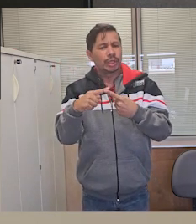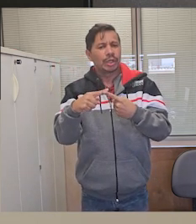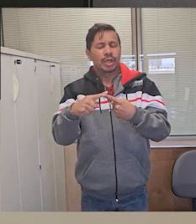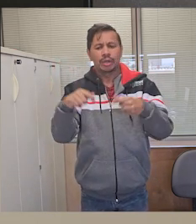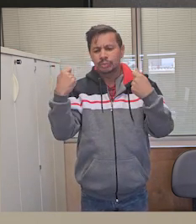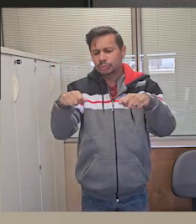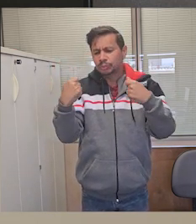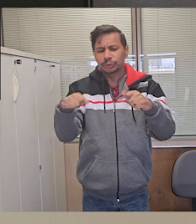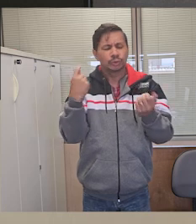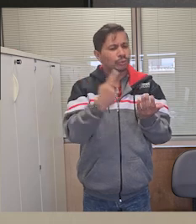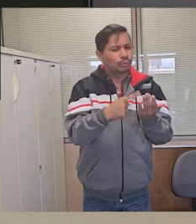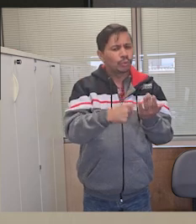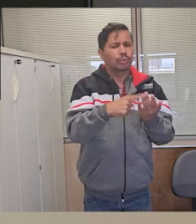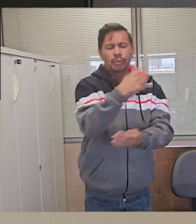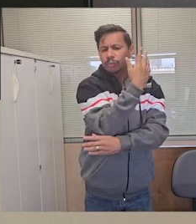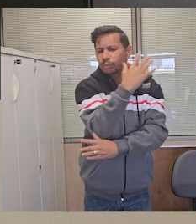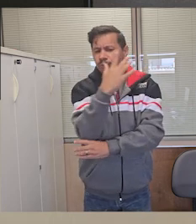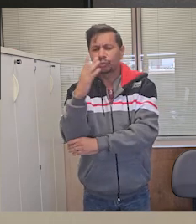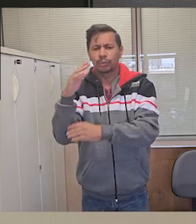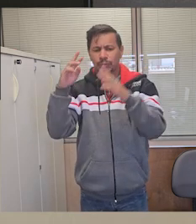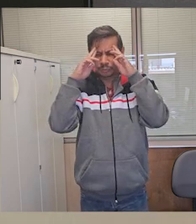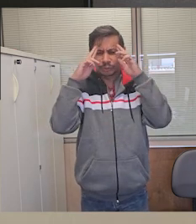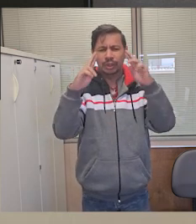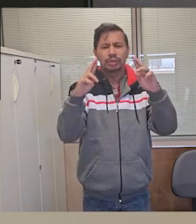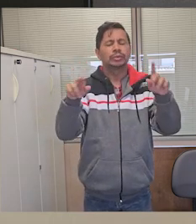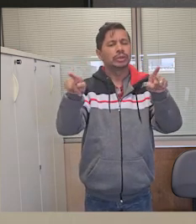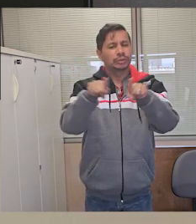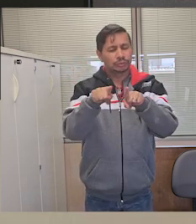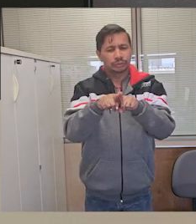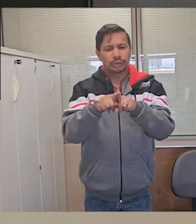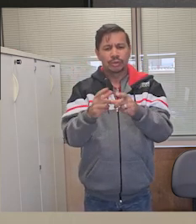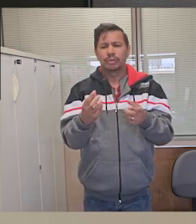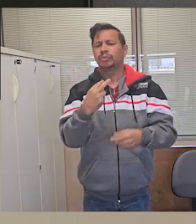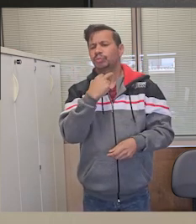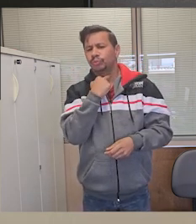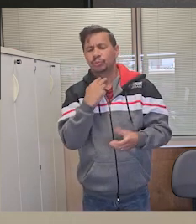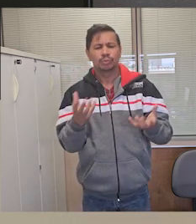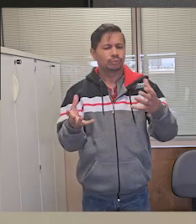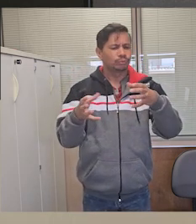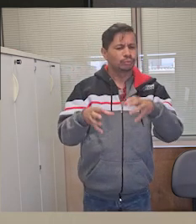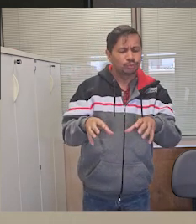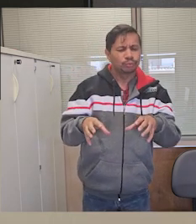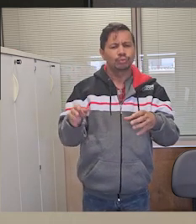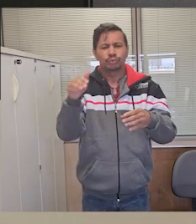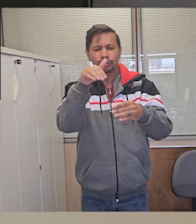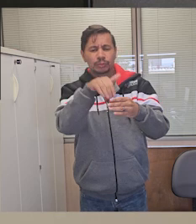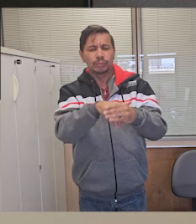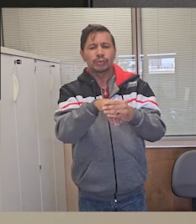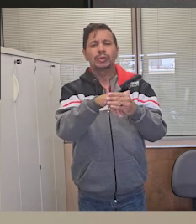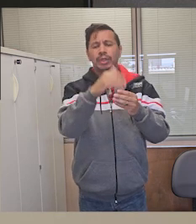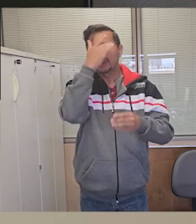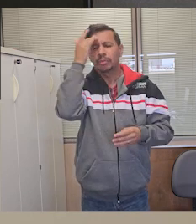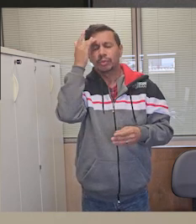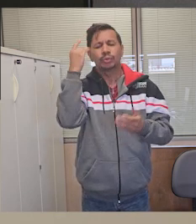possam se comprometer com as questões ambientais. Não podemos eleger pessoas que